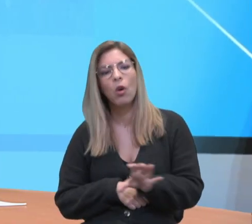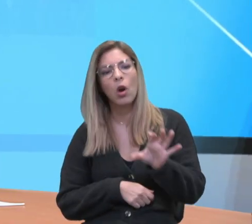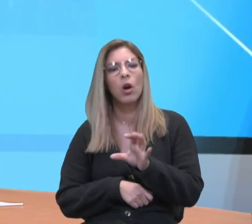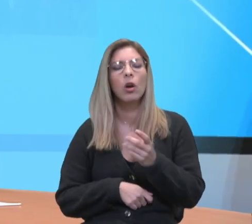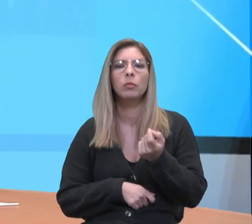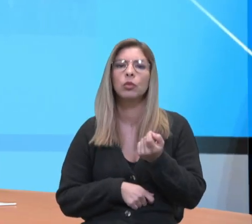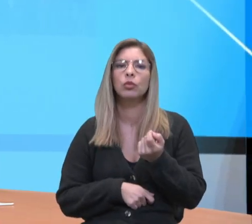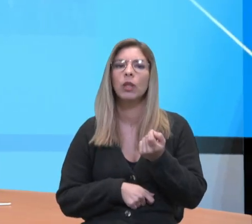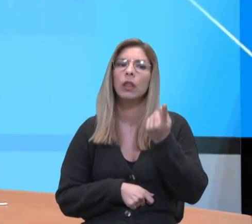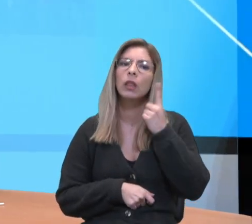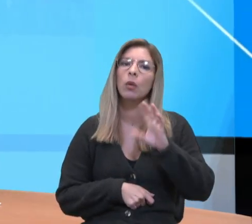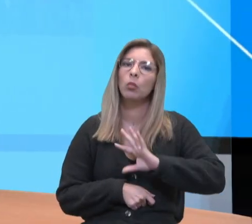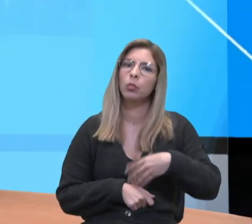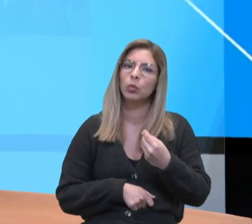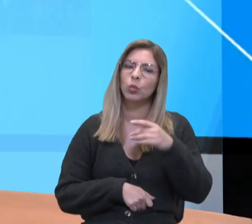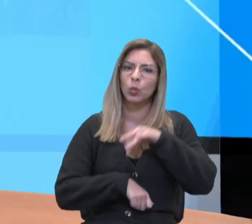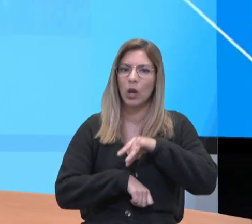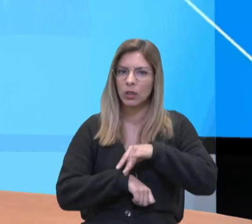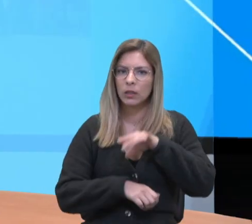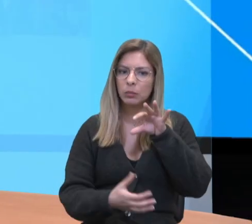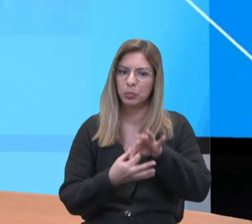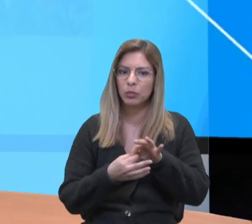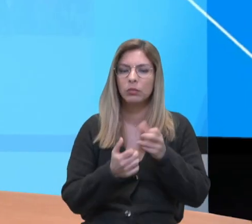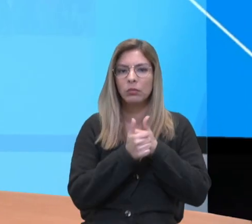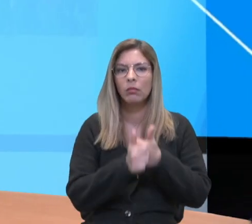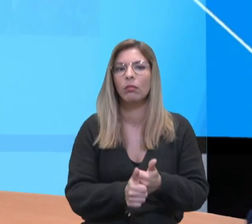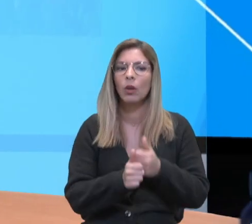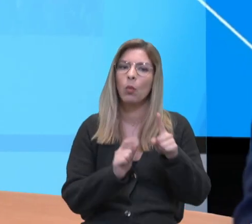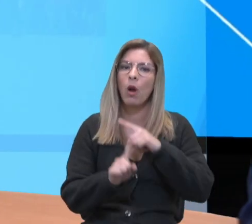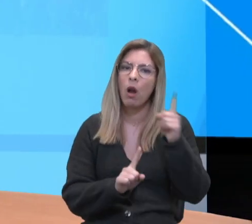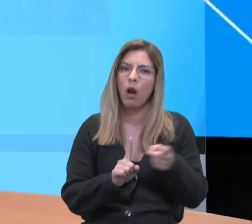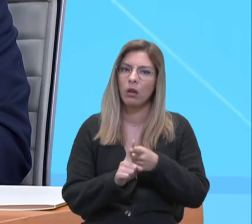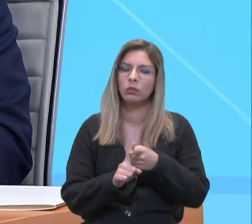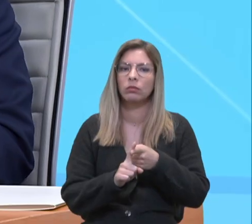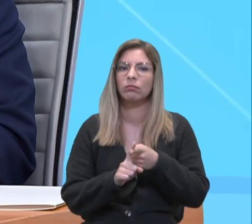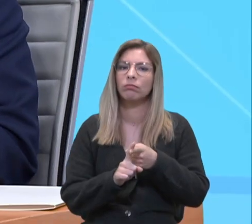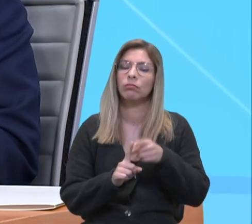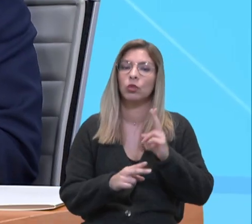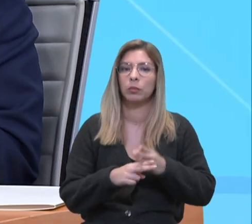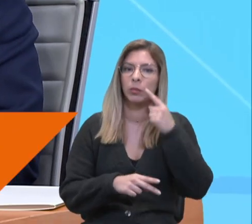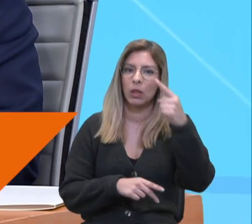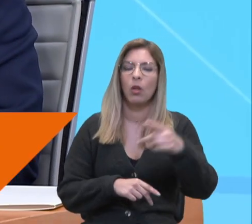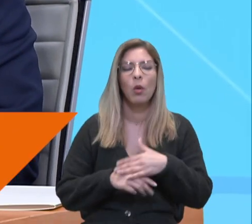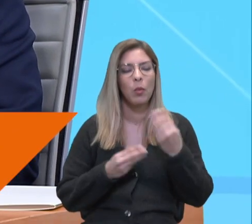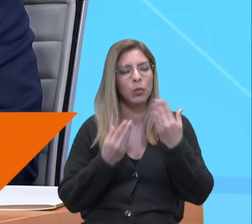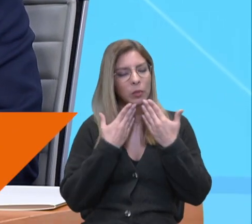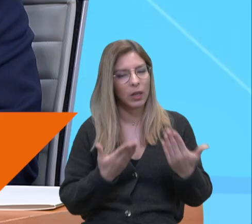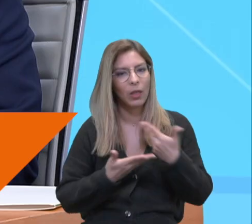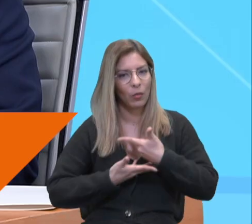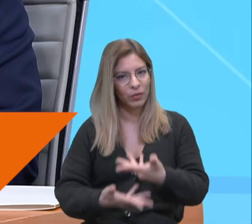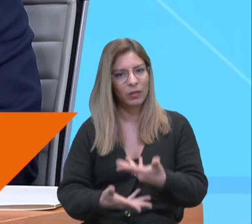Dia Mundial do Doente, associando também este ano jubilar? Boa tarde, Henrique, e obrigado pelo convite a estar aqui